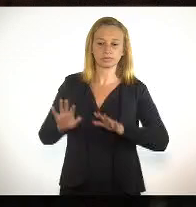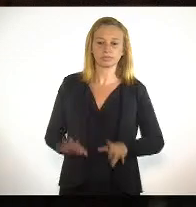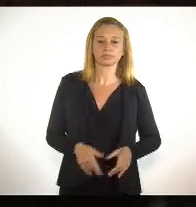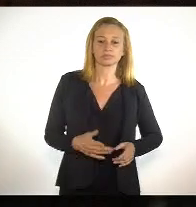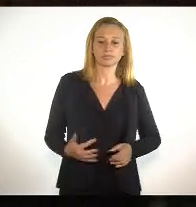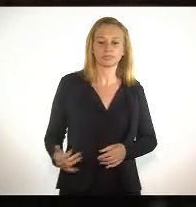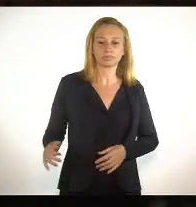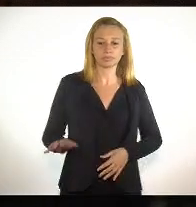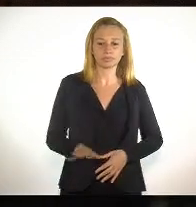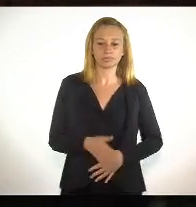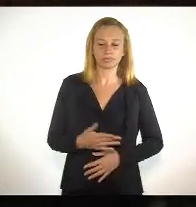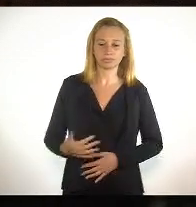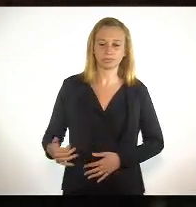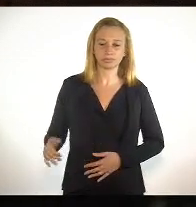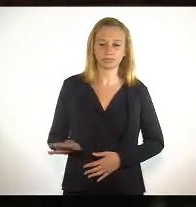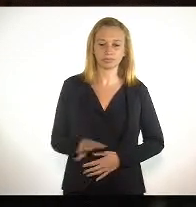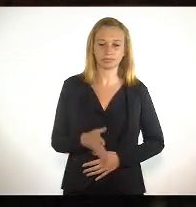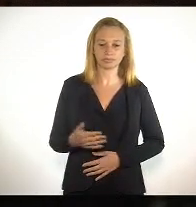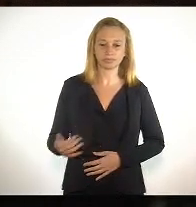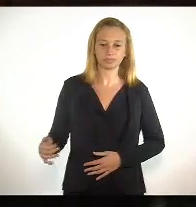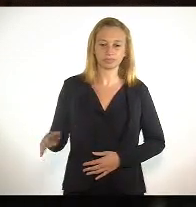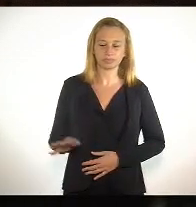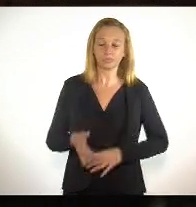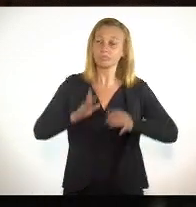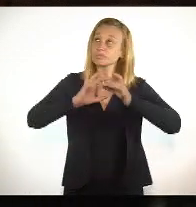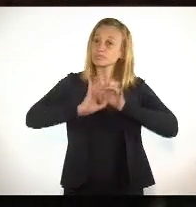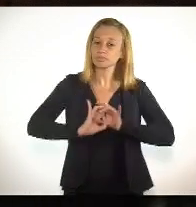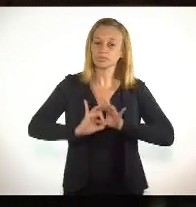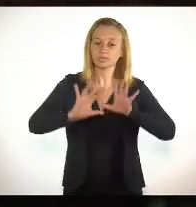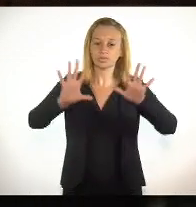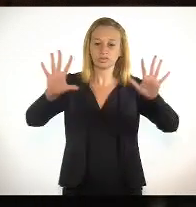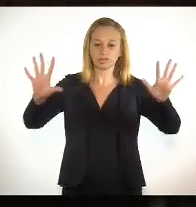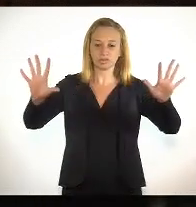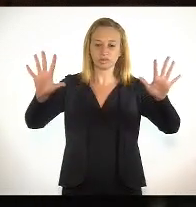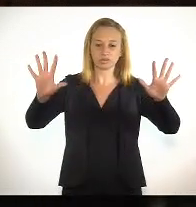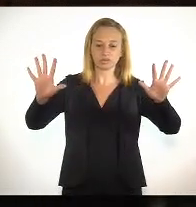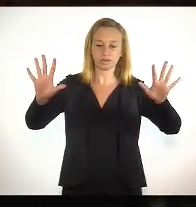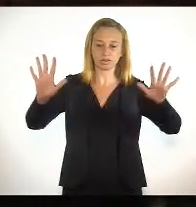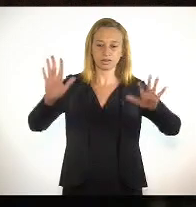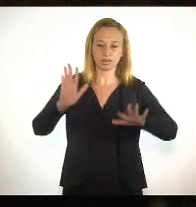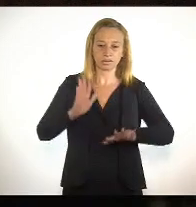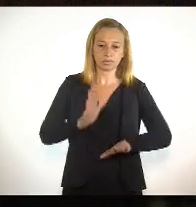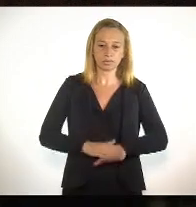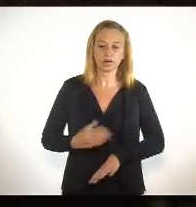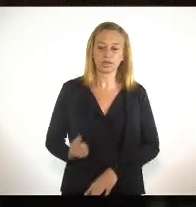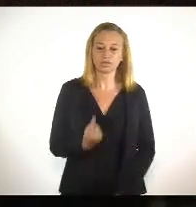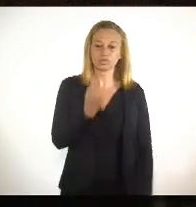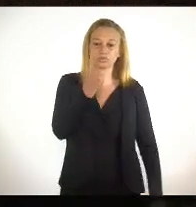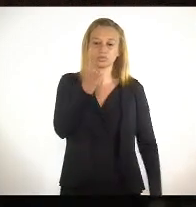tremula, onde a liberdade é mais uma